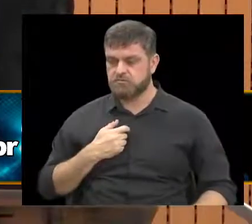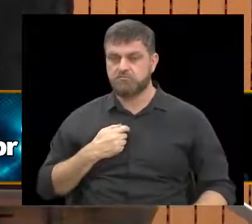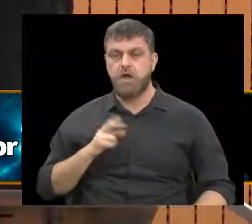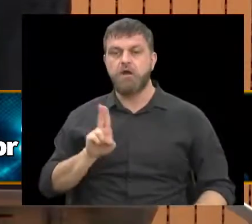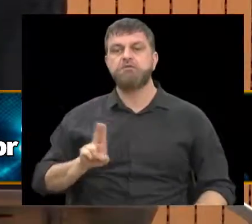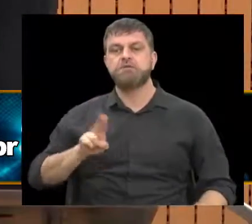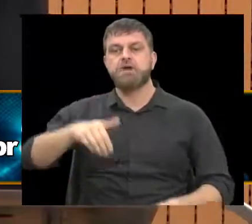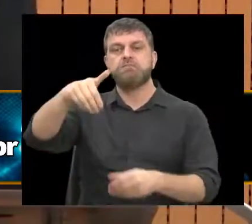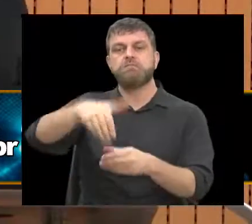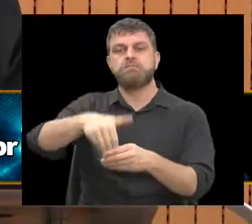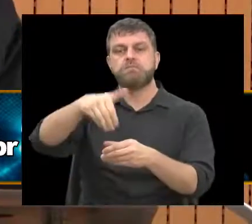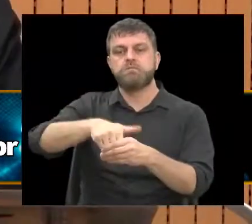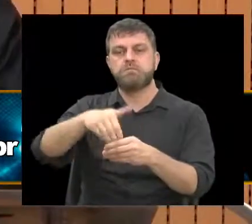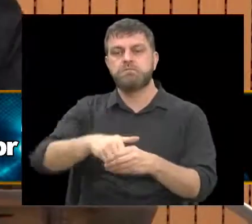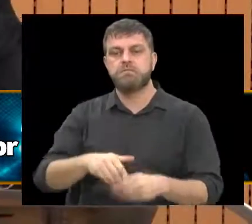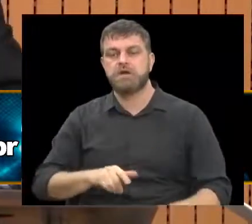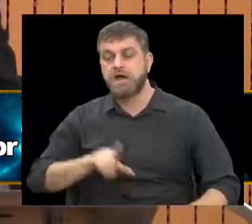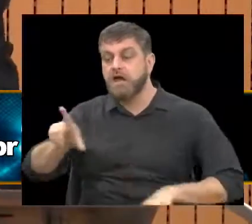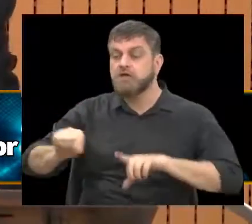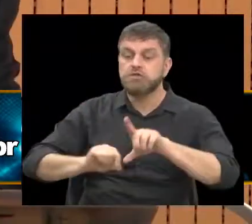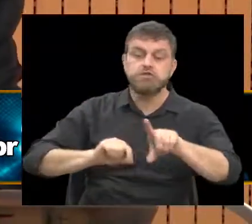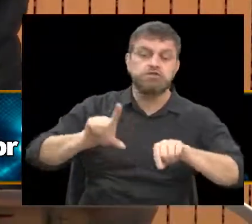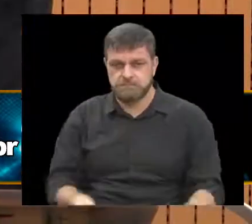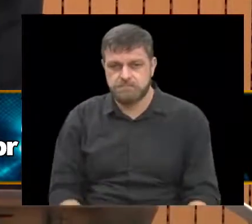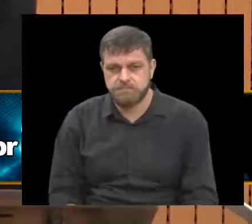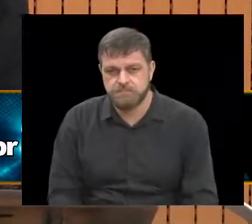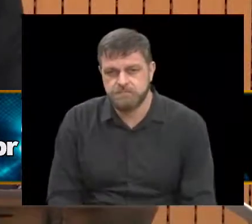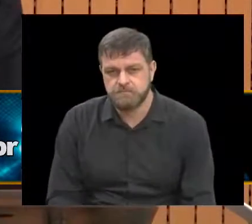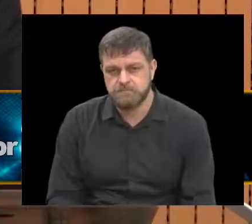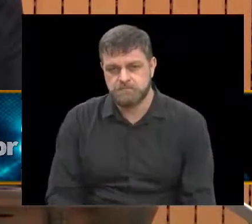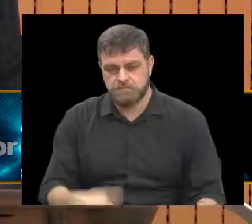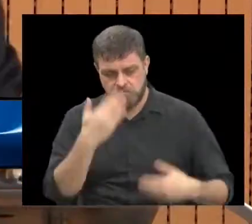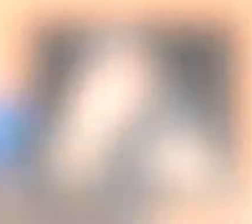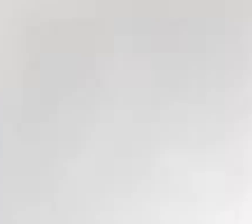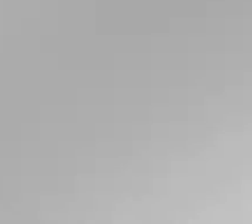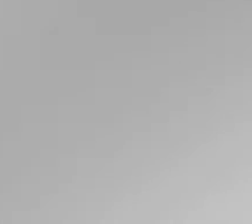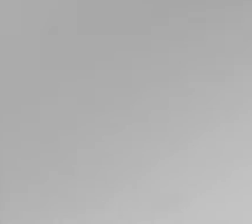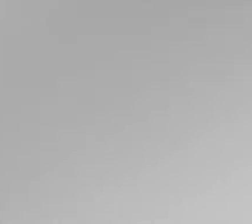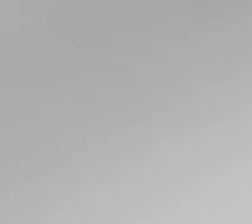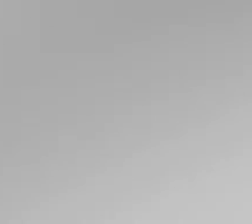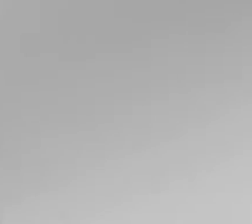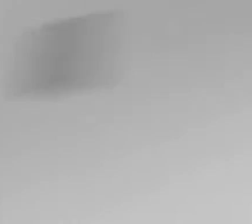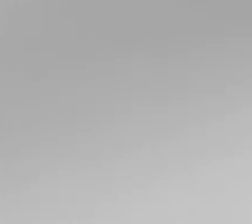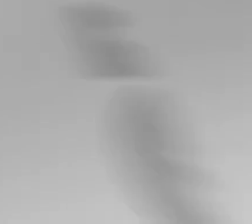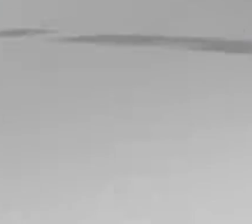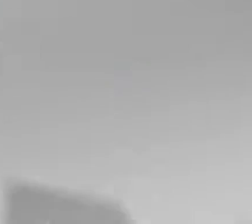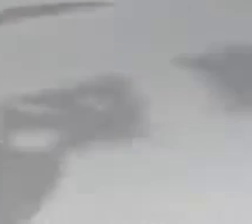e dizer, isso eu não quero, eu quero dessa outra maneira. Muito obrigado, boa noite a todos.